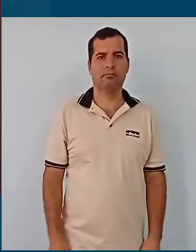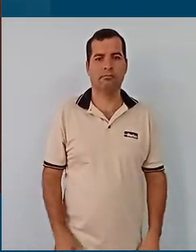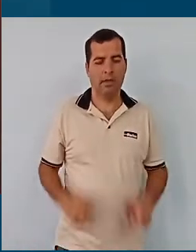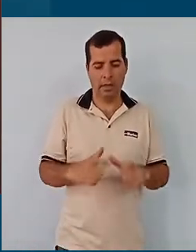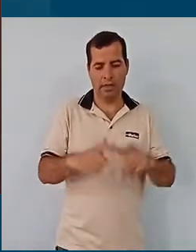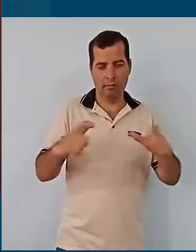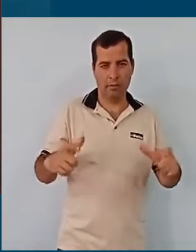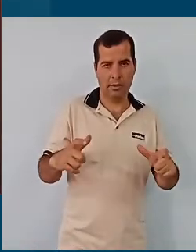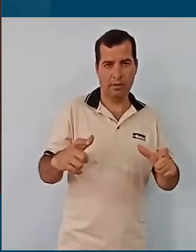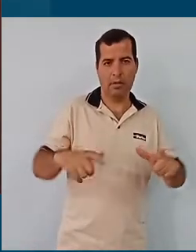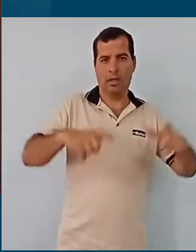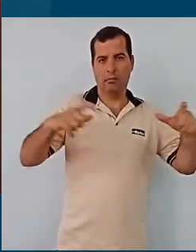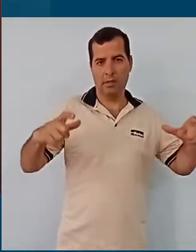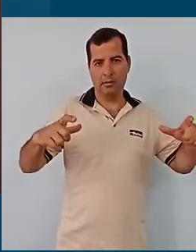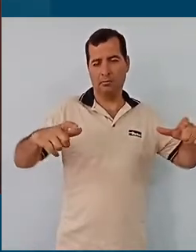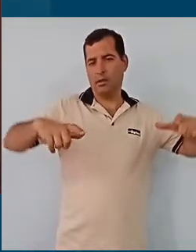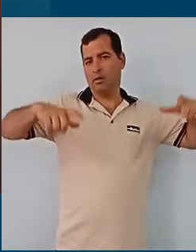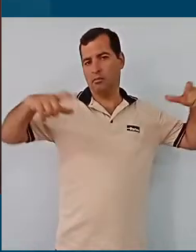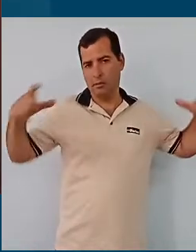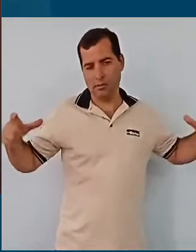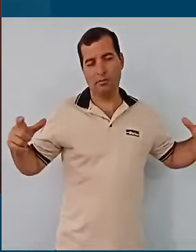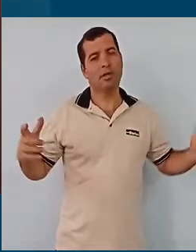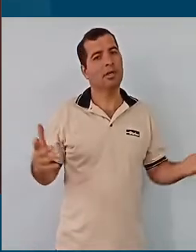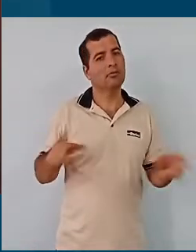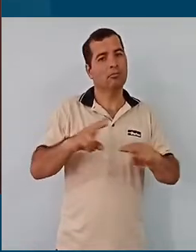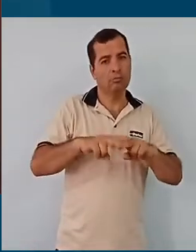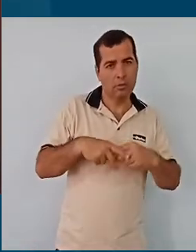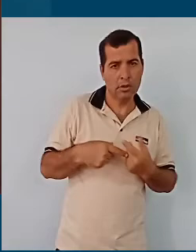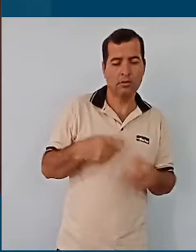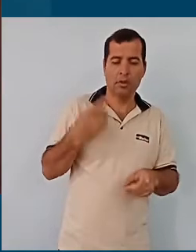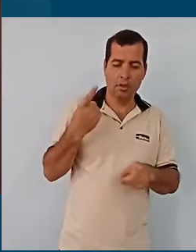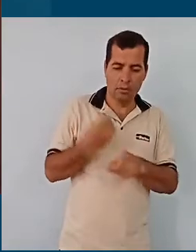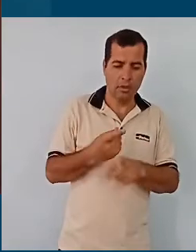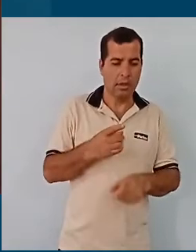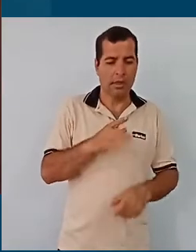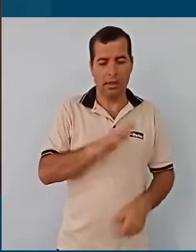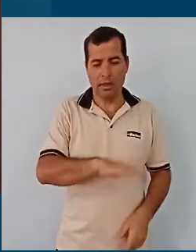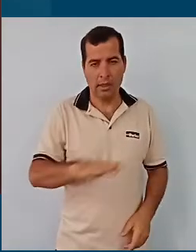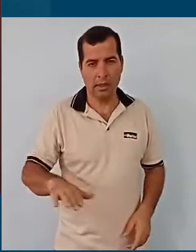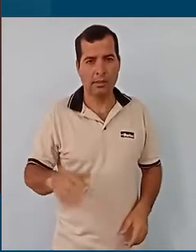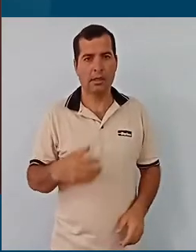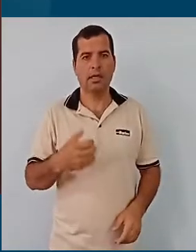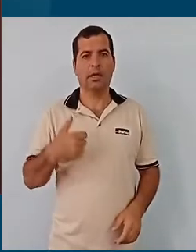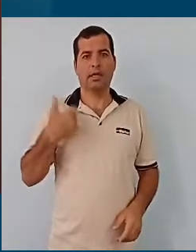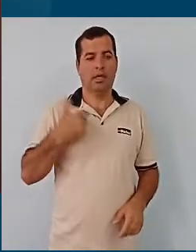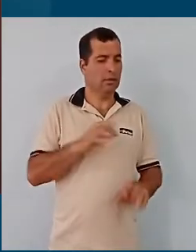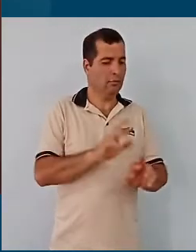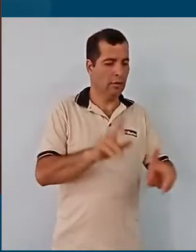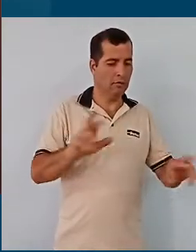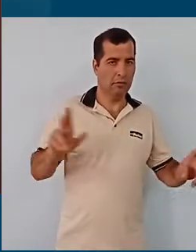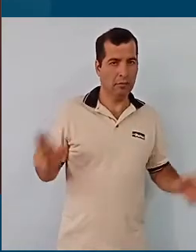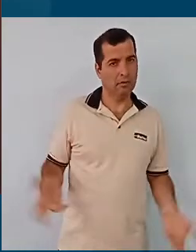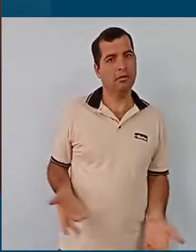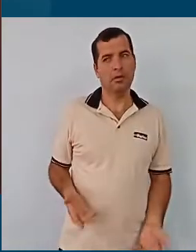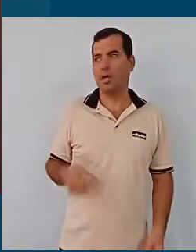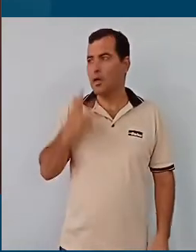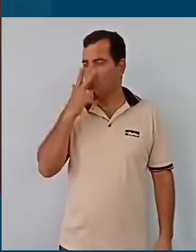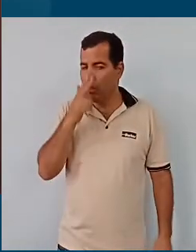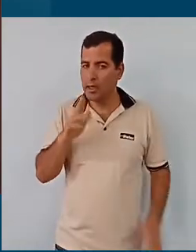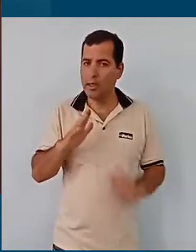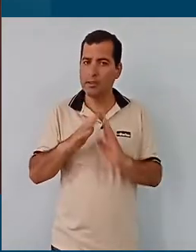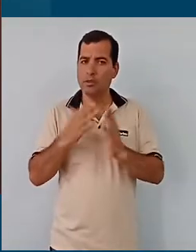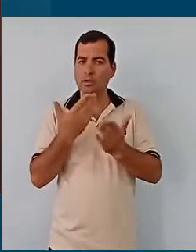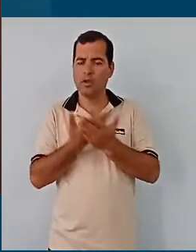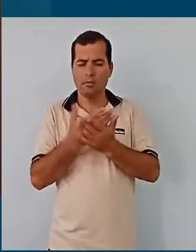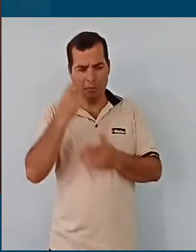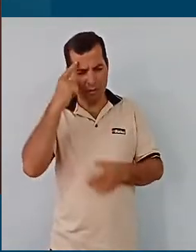ampliando isso. Por isso que o encontro de crianças de idades diferentes, ele não é ruim, como a escola pensa, ao contrário, né?